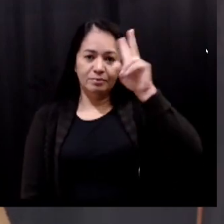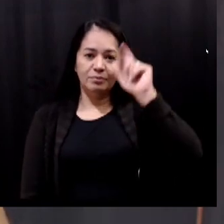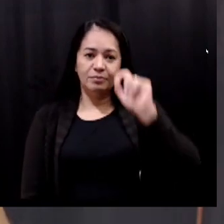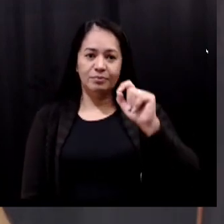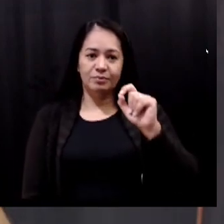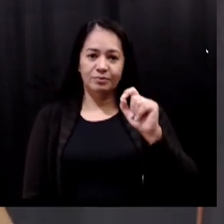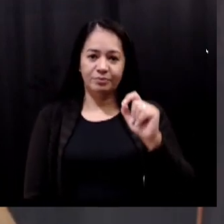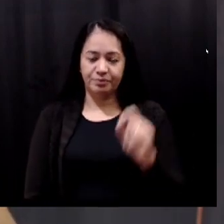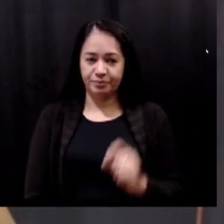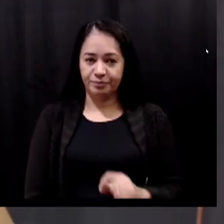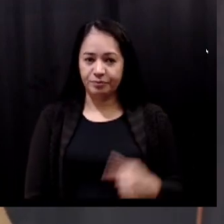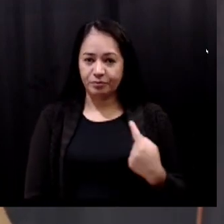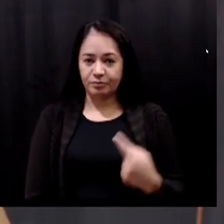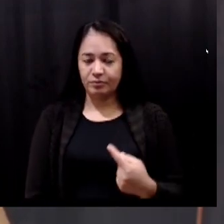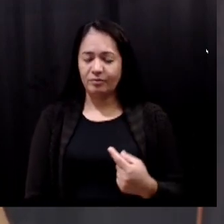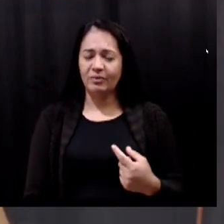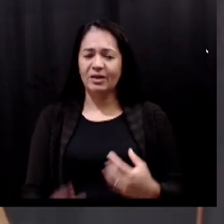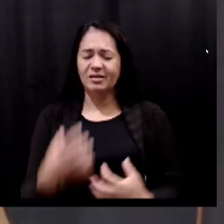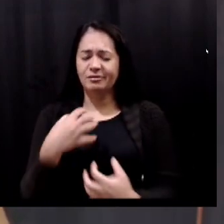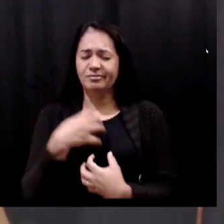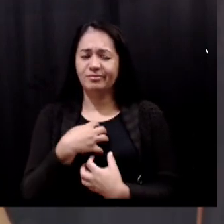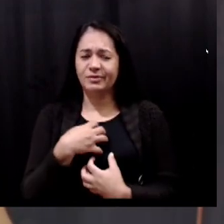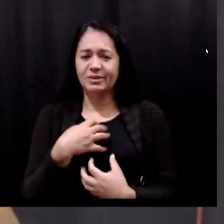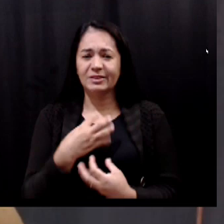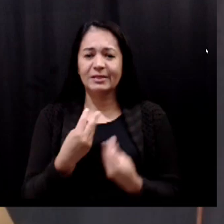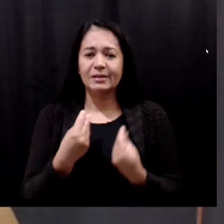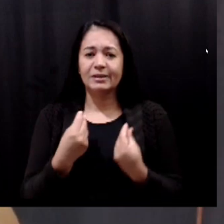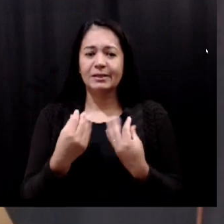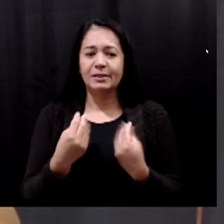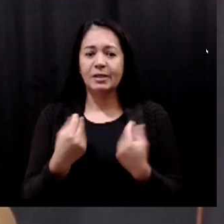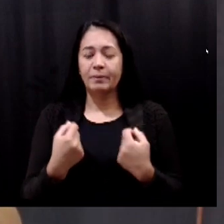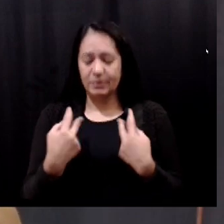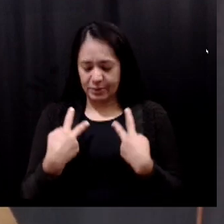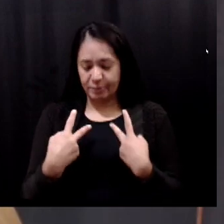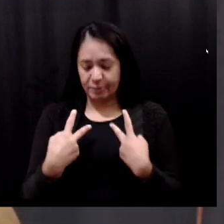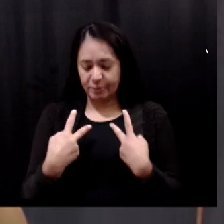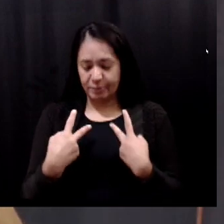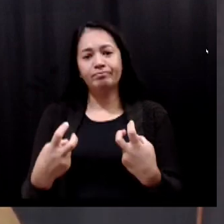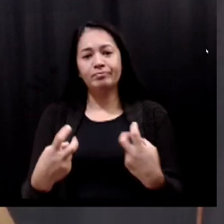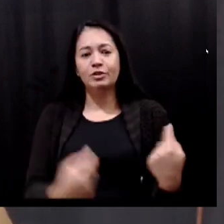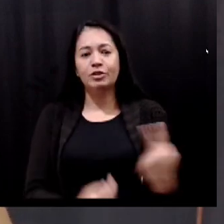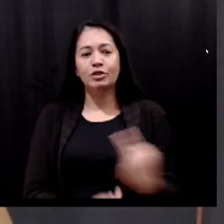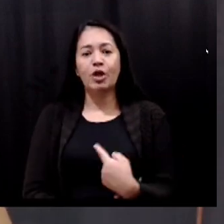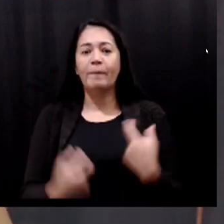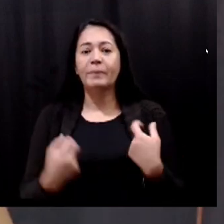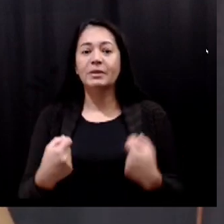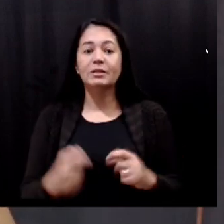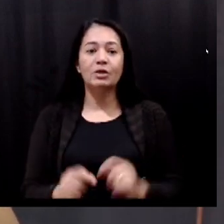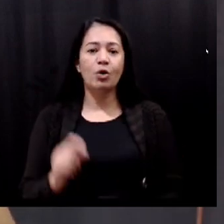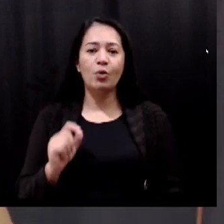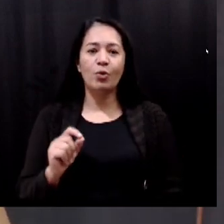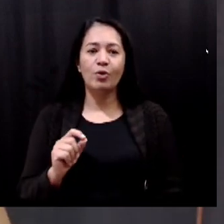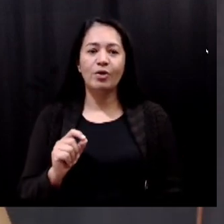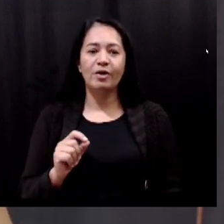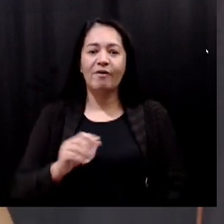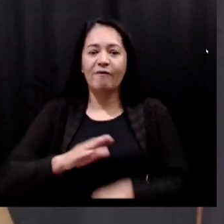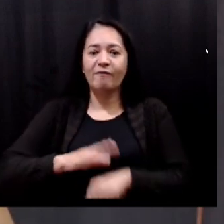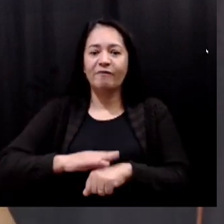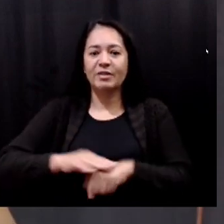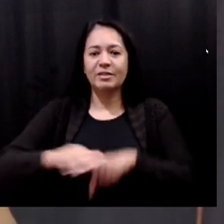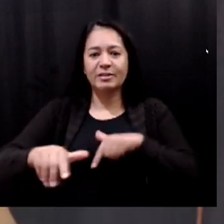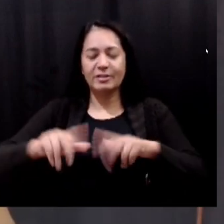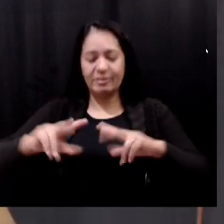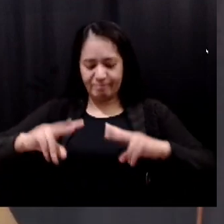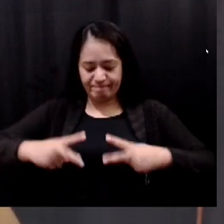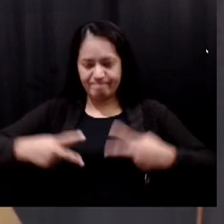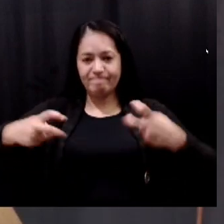estar fragilizado, apesar da gente precisar ser olhado, a gente vai precisar se fazer ser visto. E com clareza.